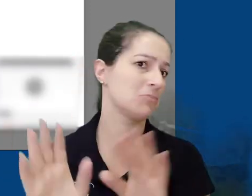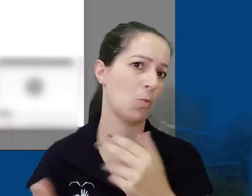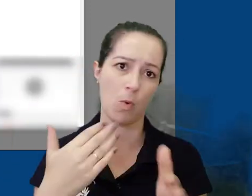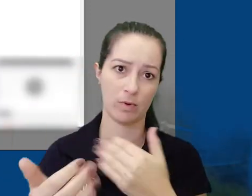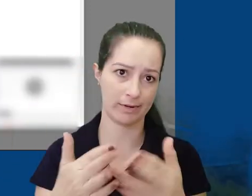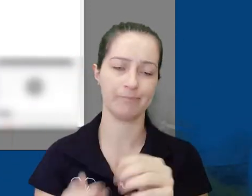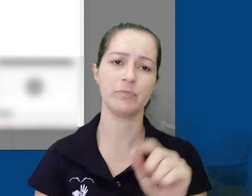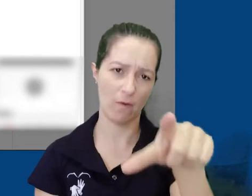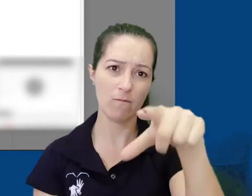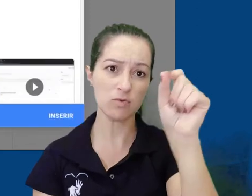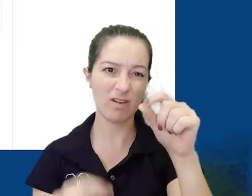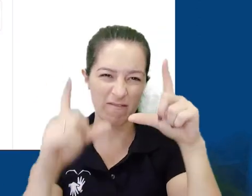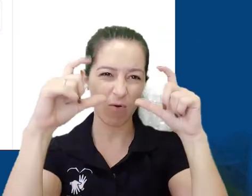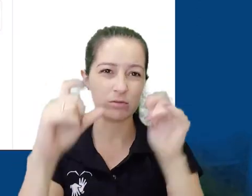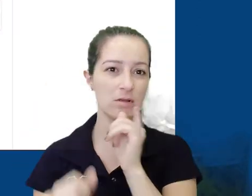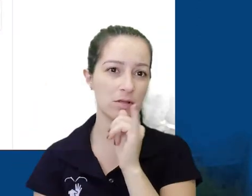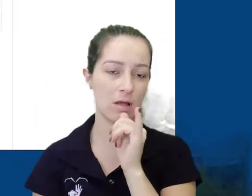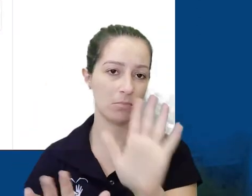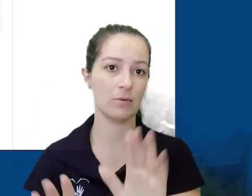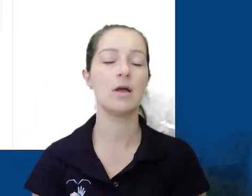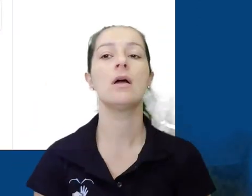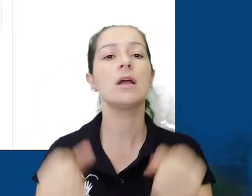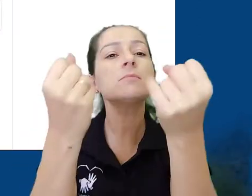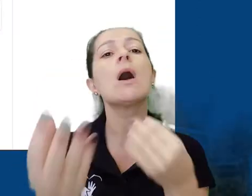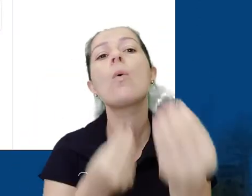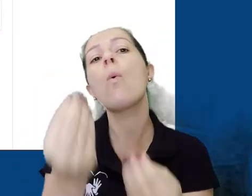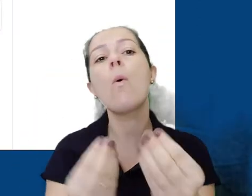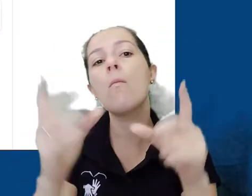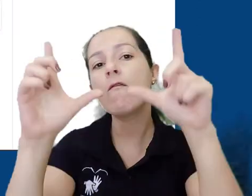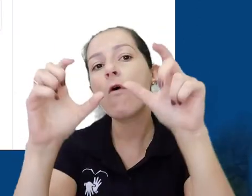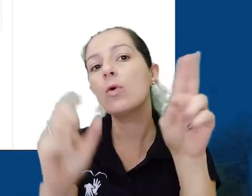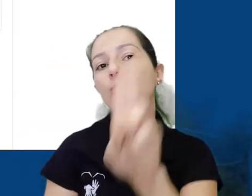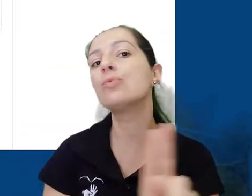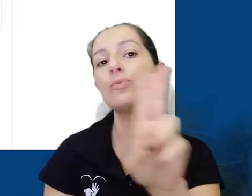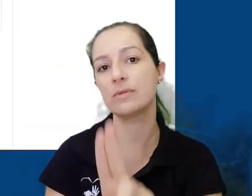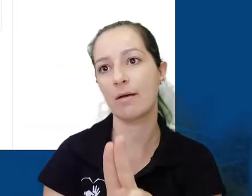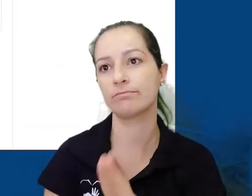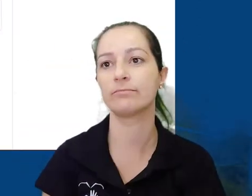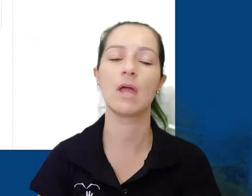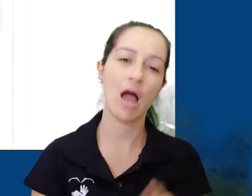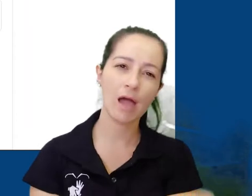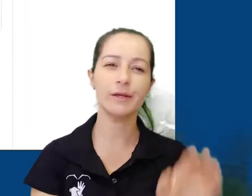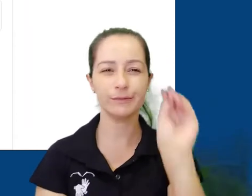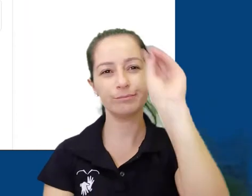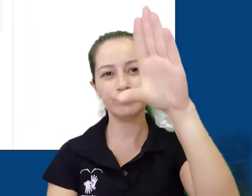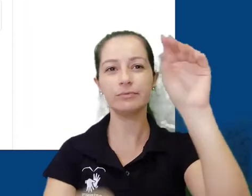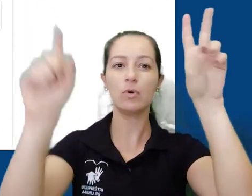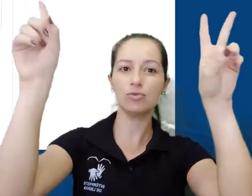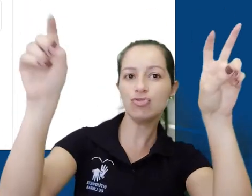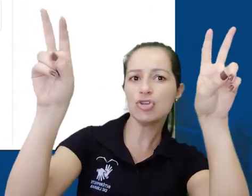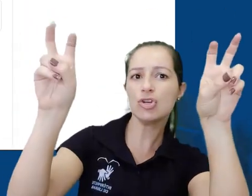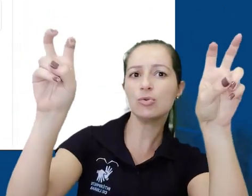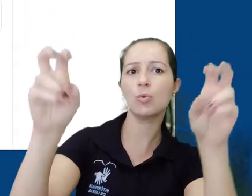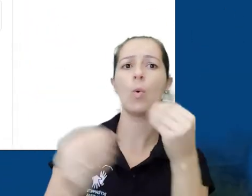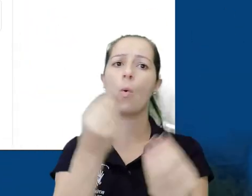escolherem uma foto nesse exemplo o esquema que quero passar para os alunos sobre como a câmera fotográfica digital posso colocar os detalhes do material